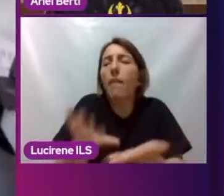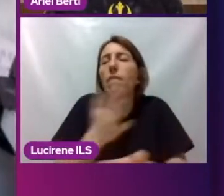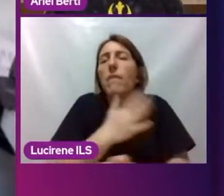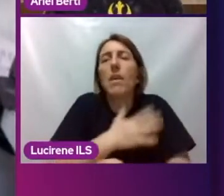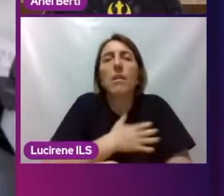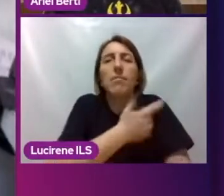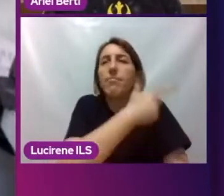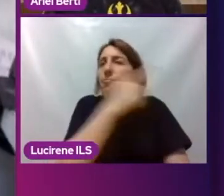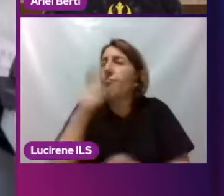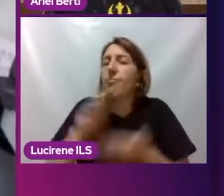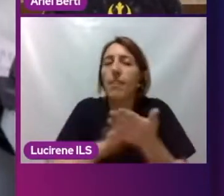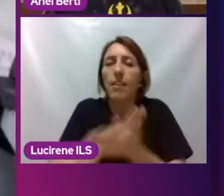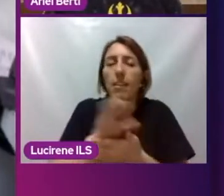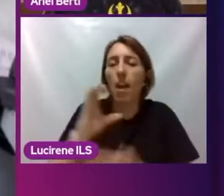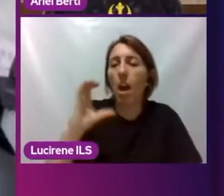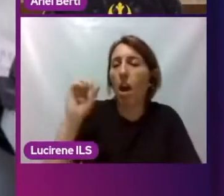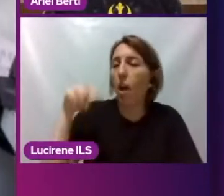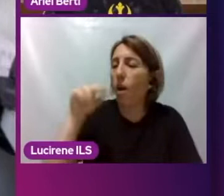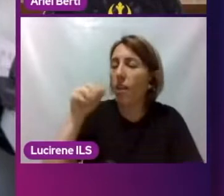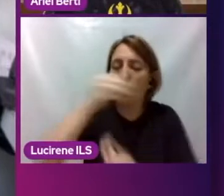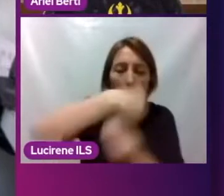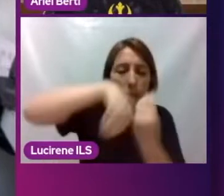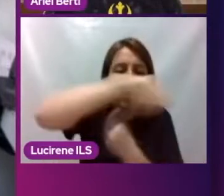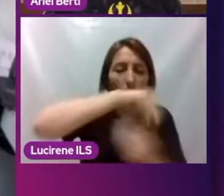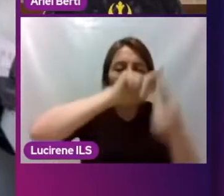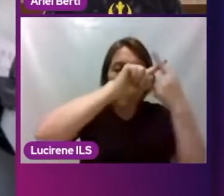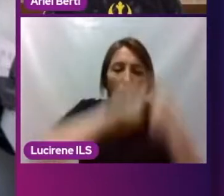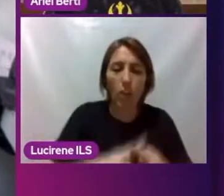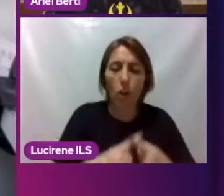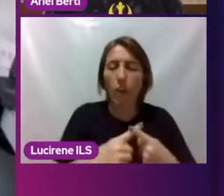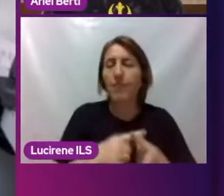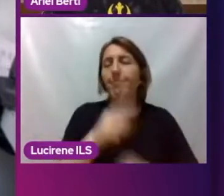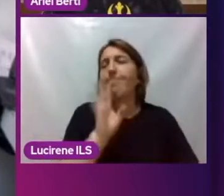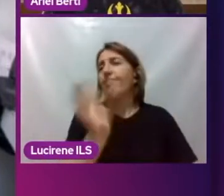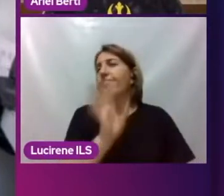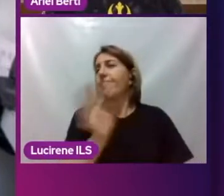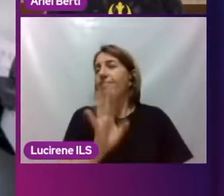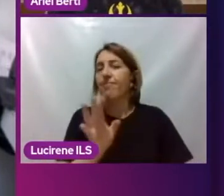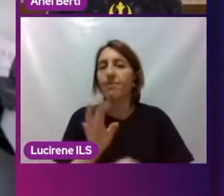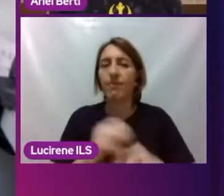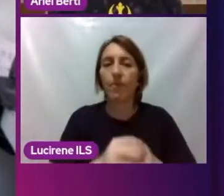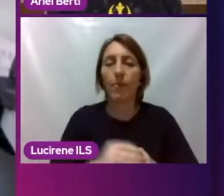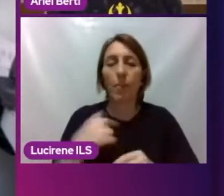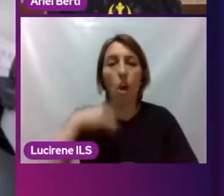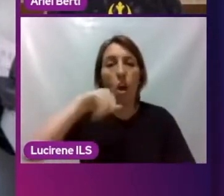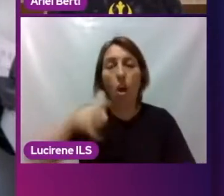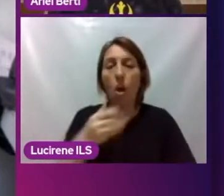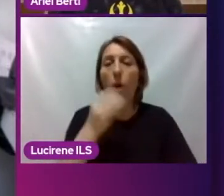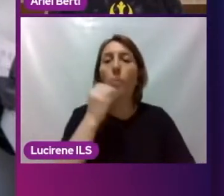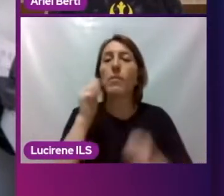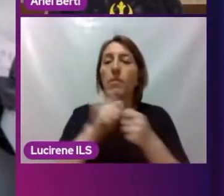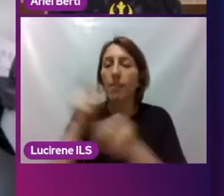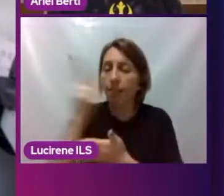do fato de Conan estar misturado com personagens modernos. Assim. Então eu tive a oportunidade de desenhar Conan,